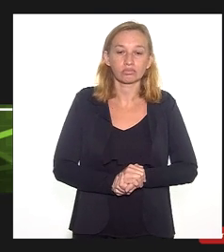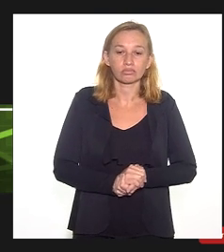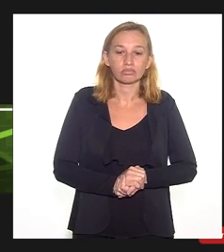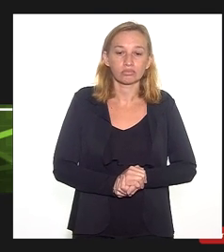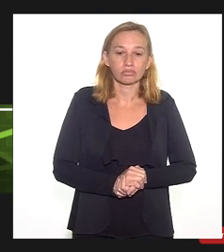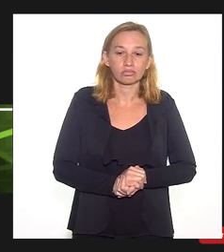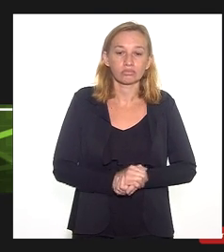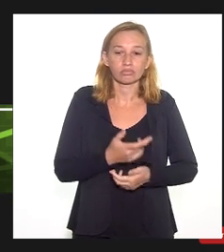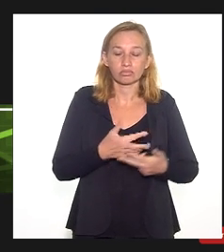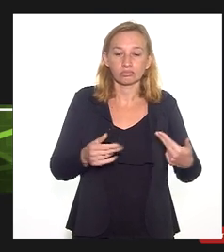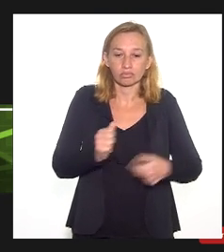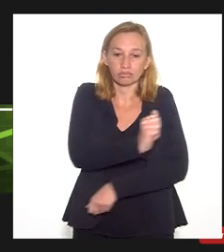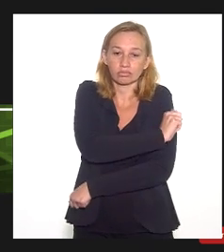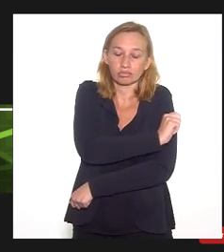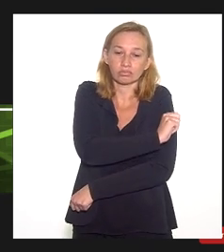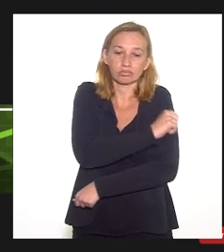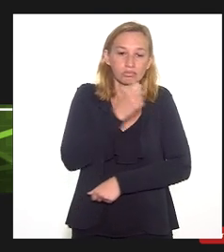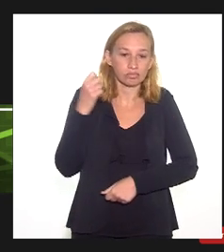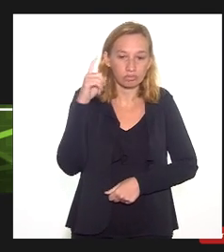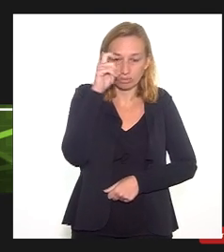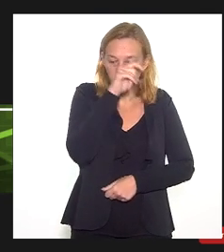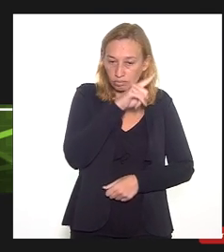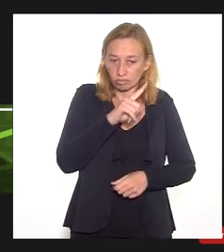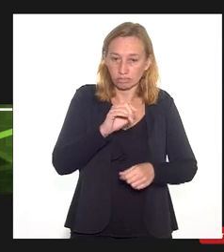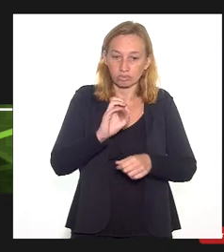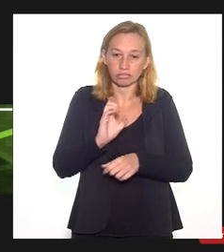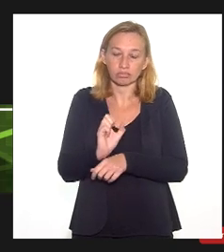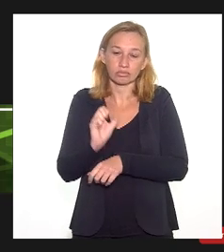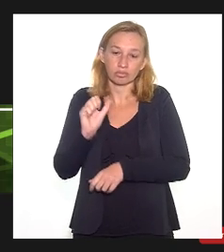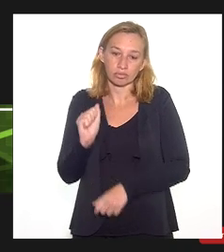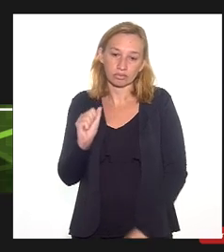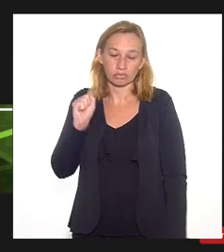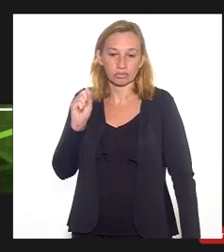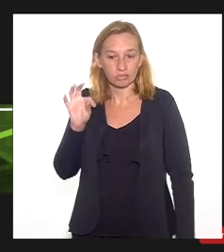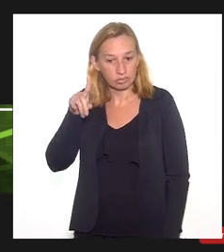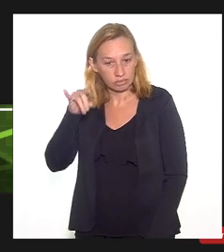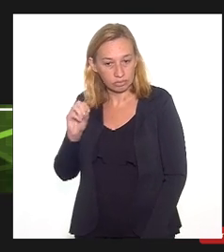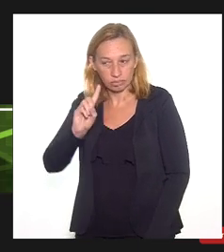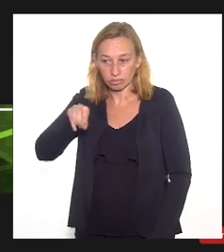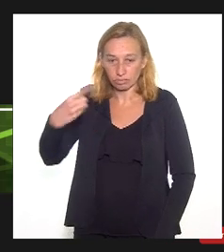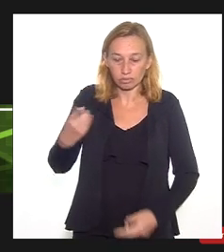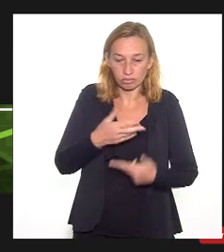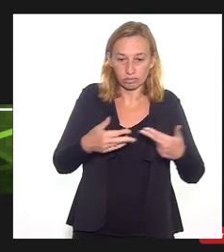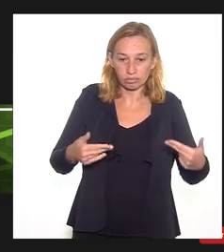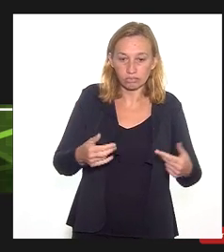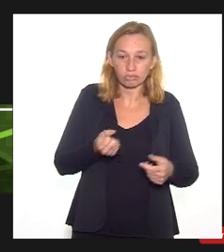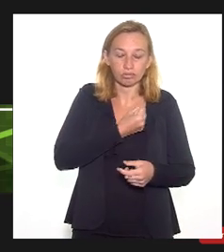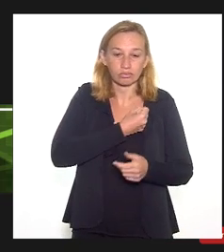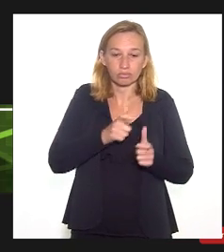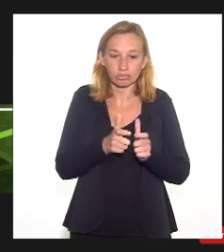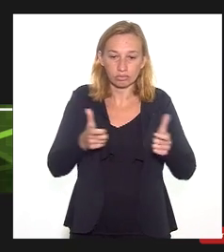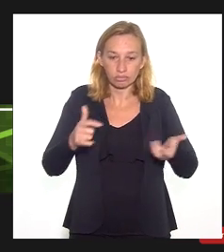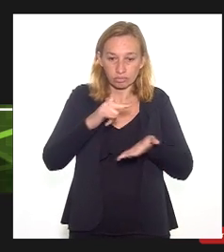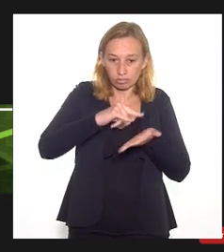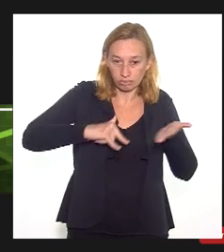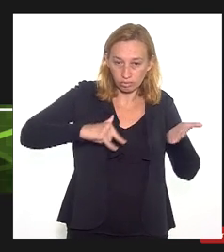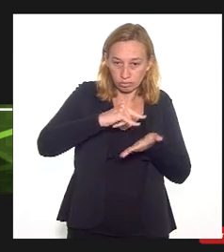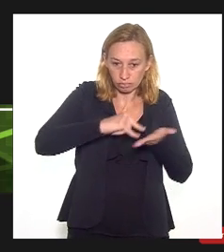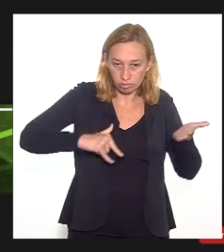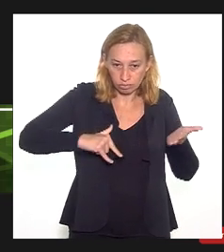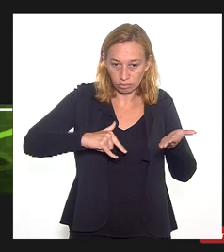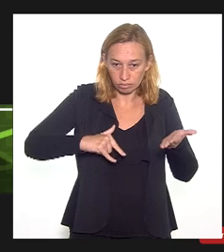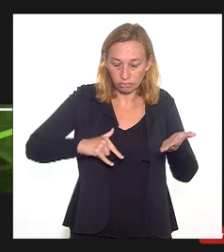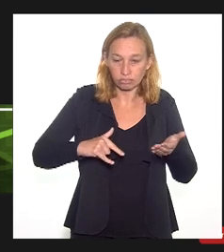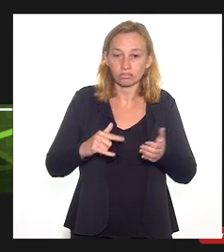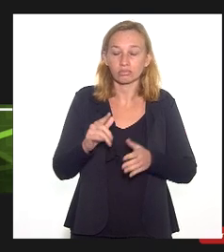muitos estudantes tiveram dificuldade com o estágio entre outras coisas porque grande parte dos nossos documentos eles transitam ainda de